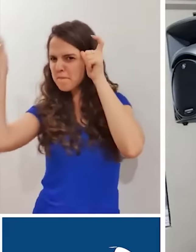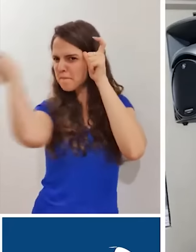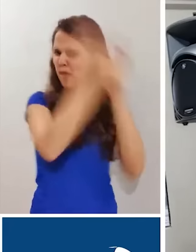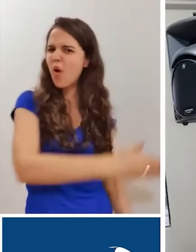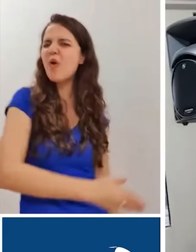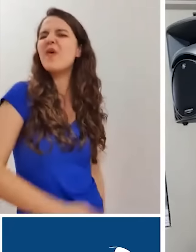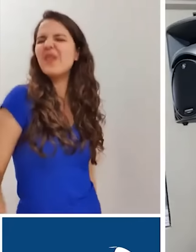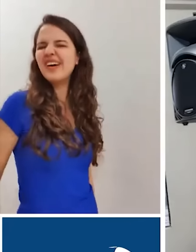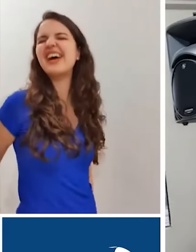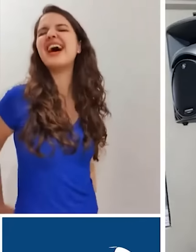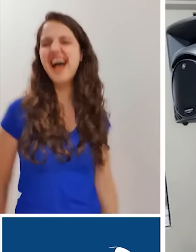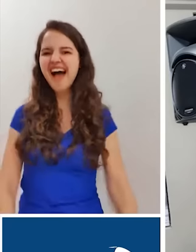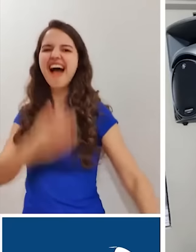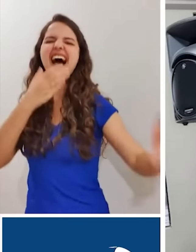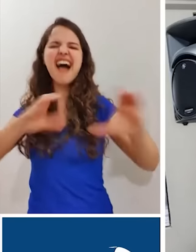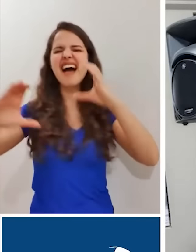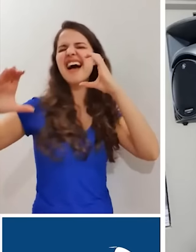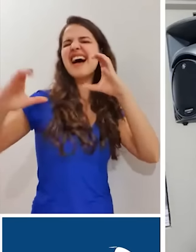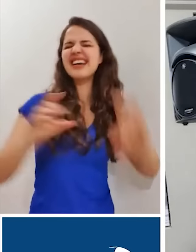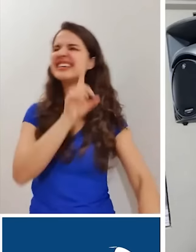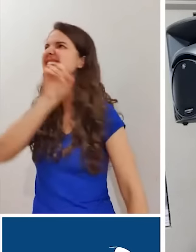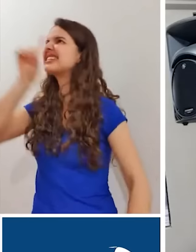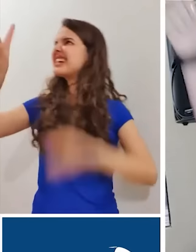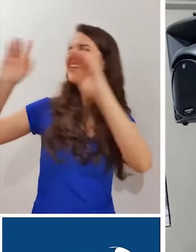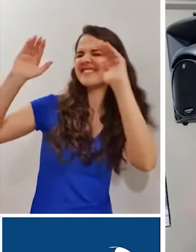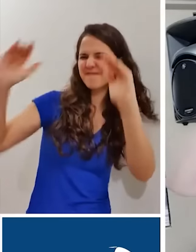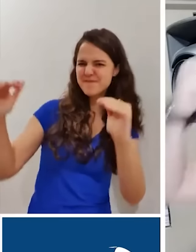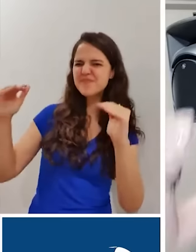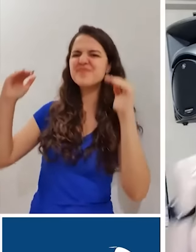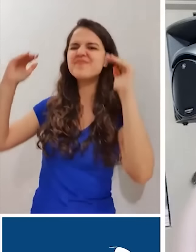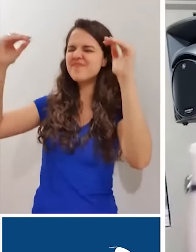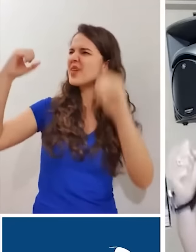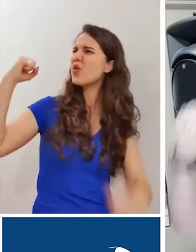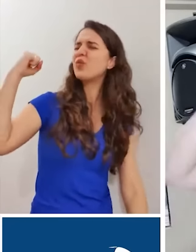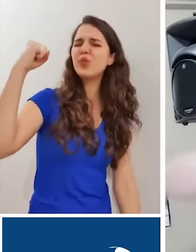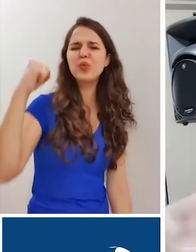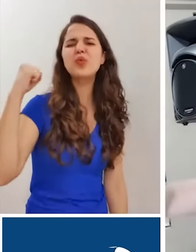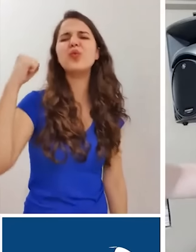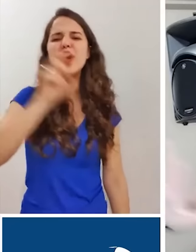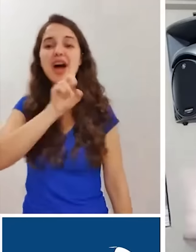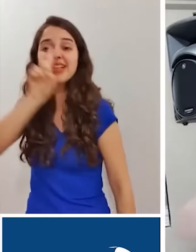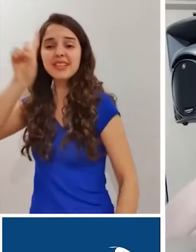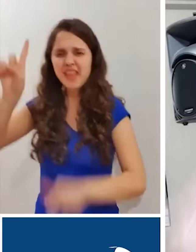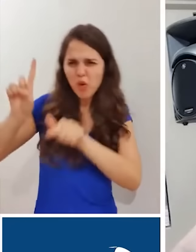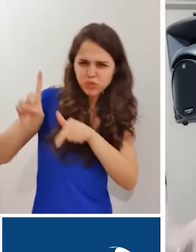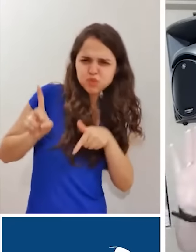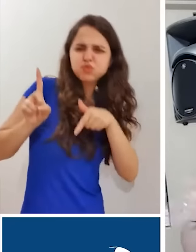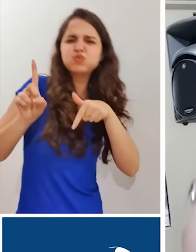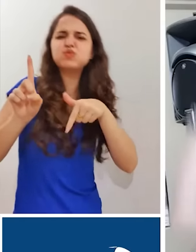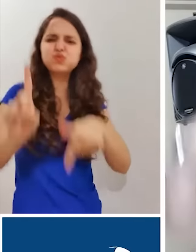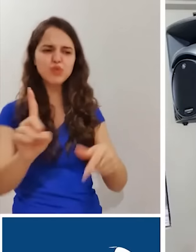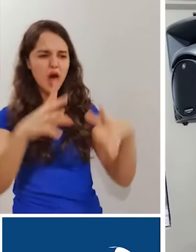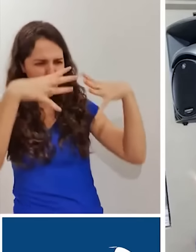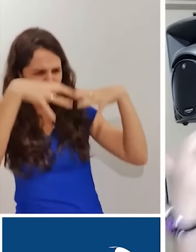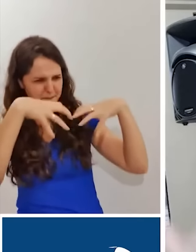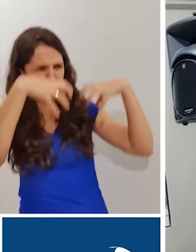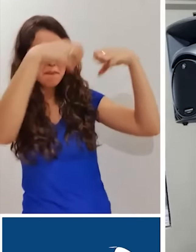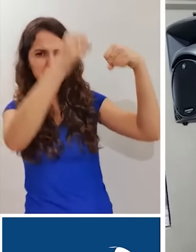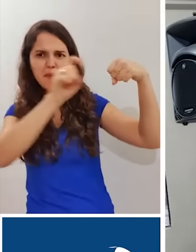grande ao senhor Deus está lutando dissipando as trevas